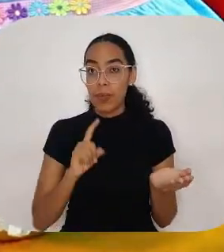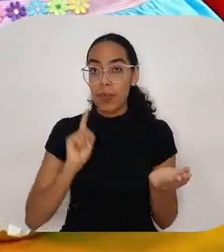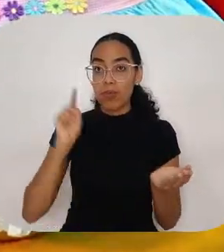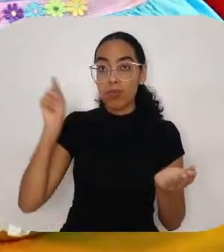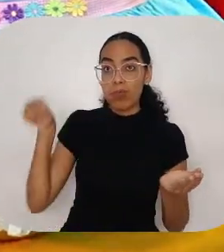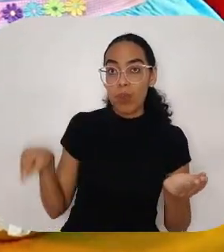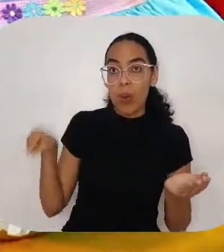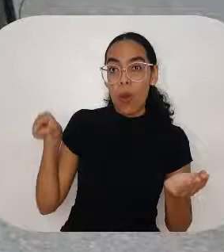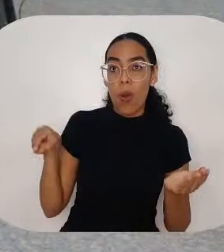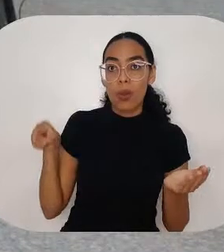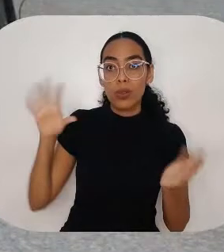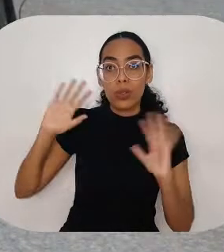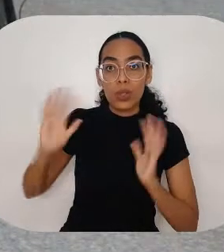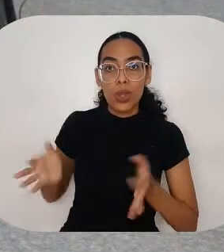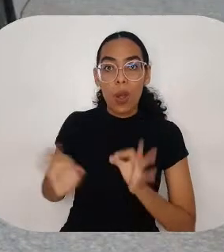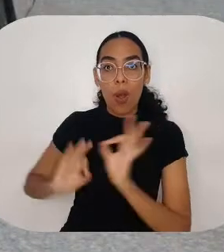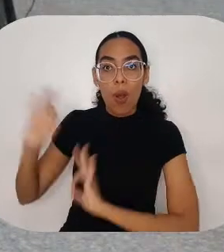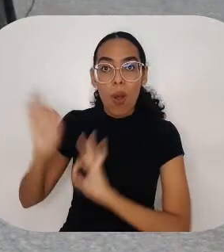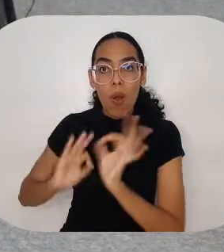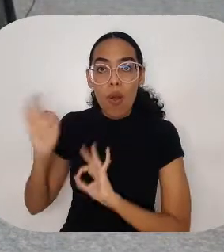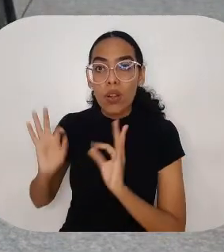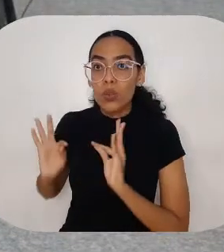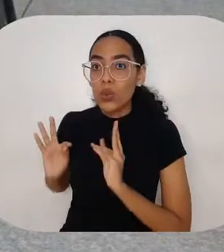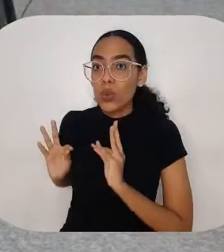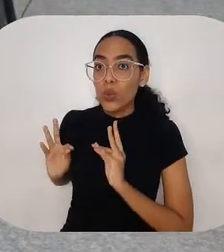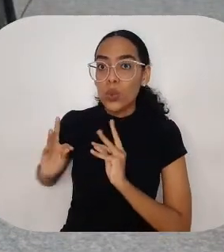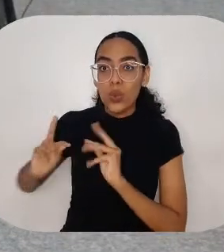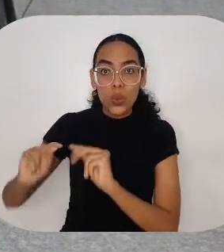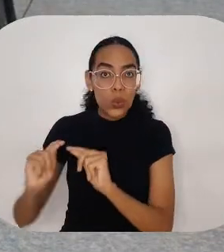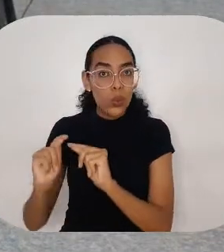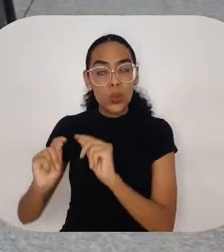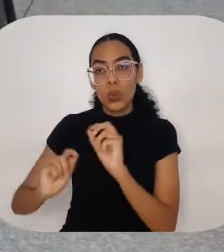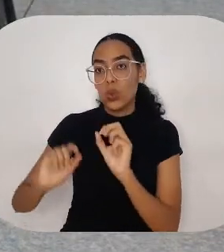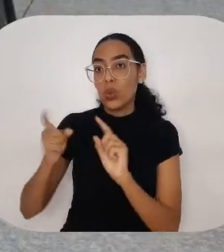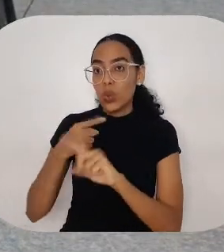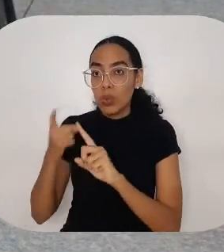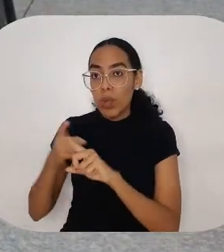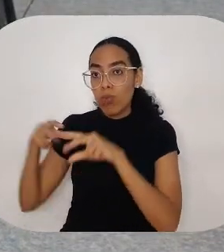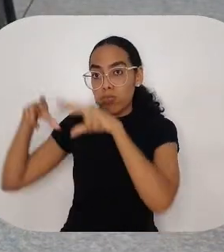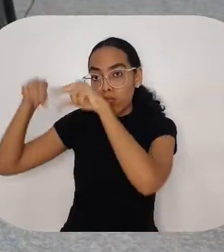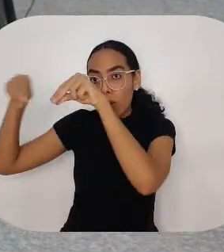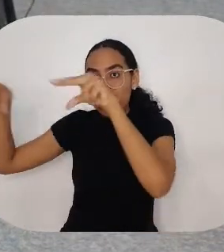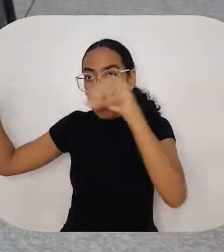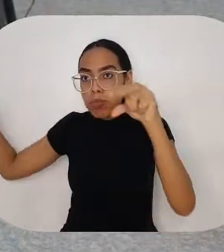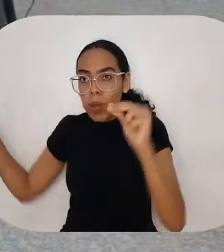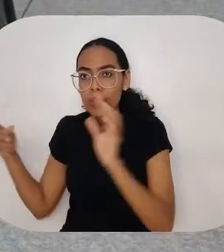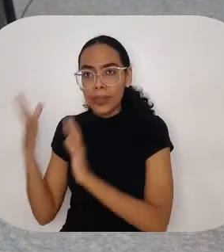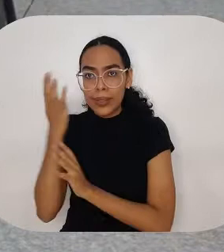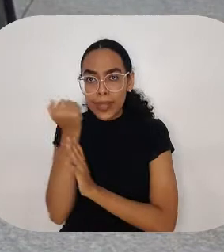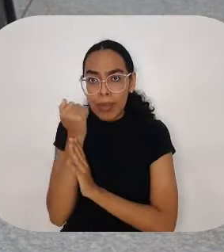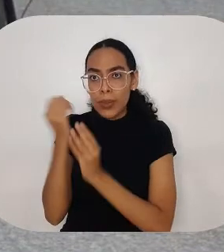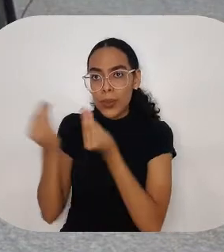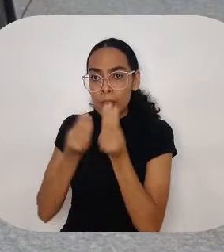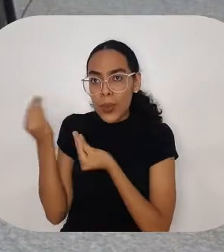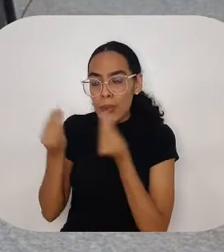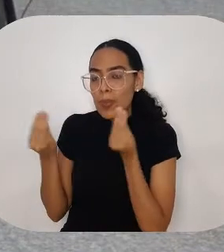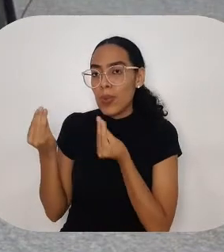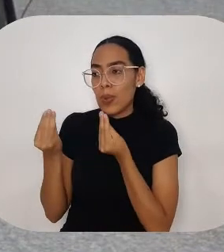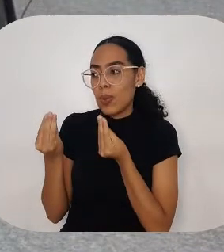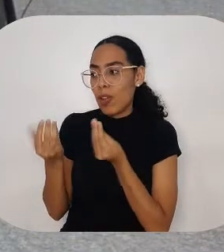lado de lá já estava se organizando, fazendo todas essas decorações também típicas do São João.